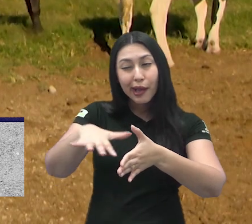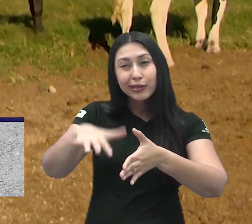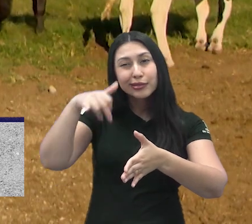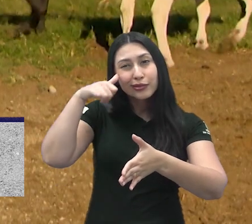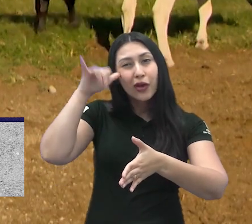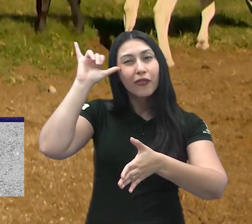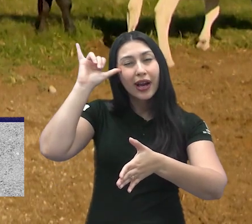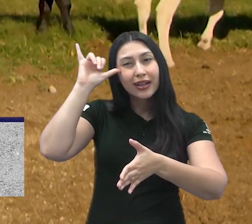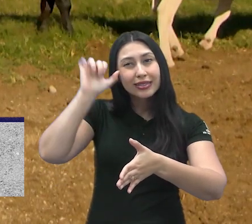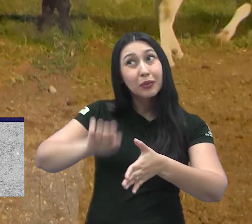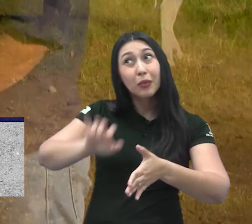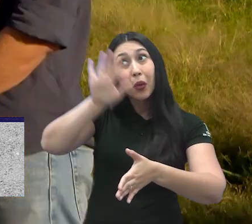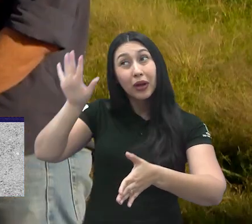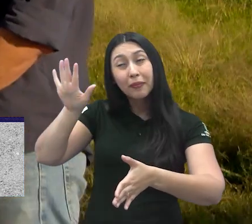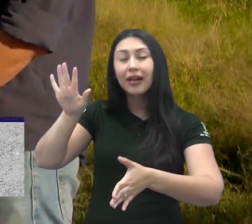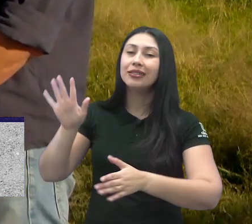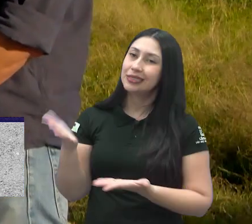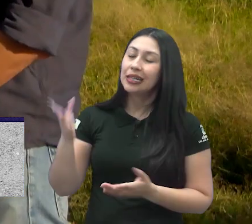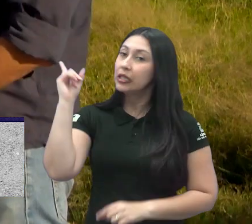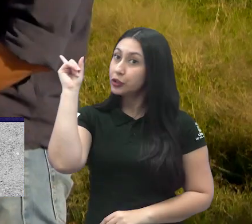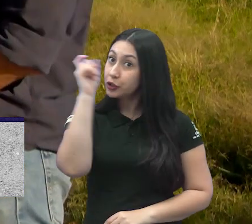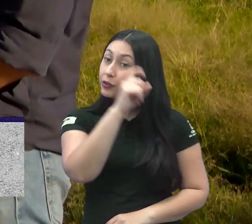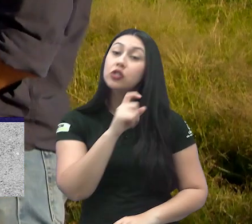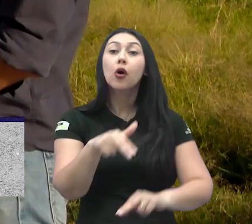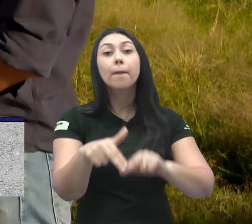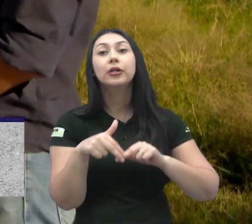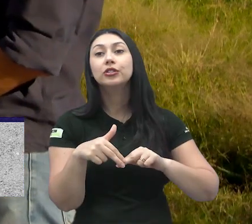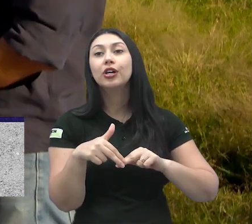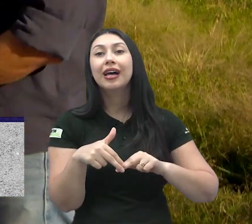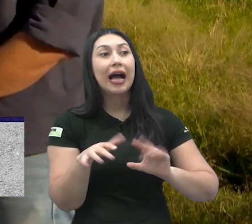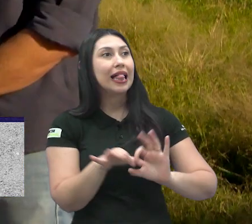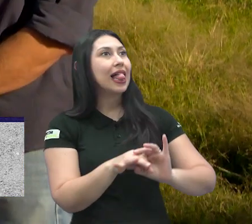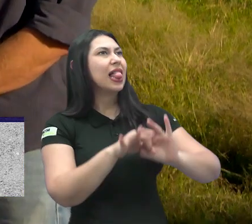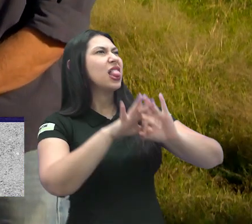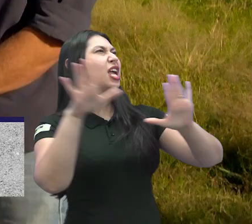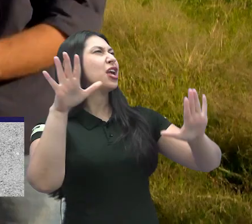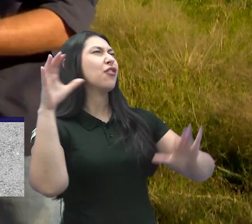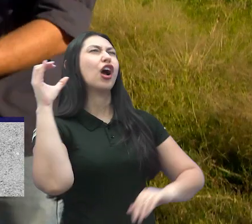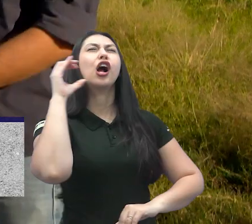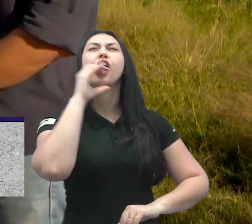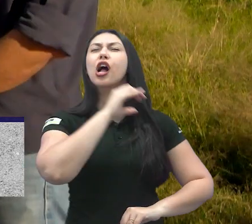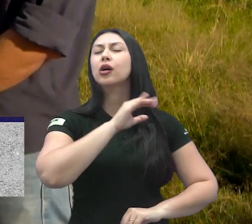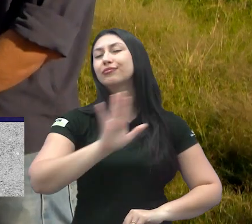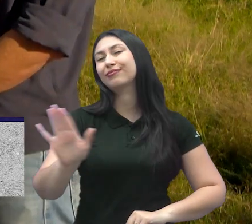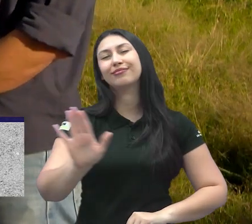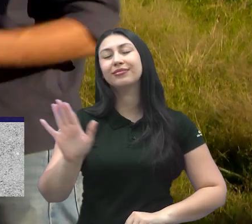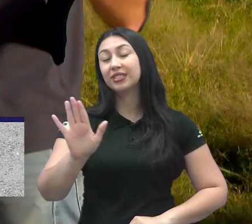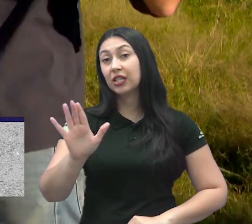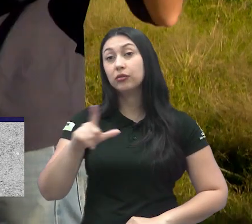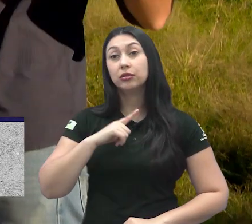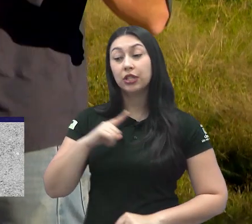genética europeia é um pouquinho complicado. Então, ao invés de deixar esse animal ao pasto, né, no período de produção,